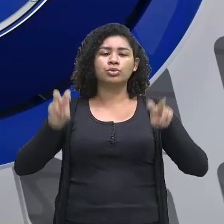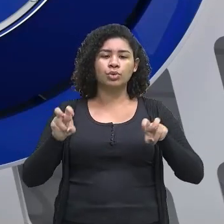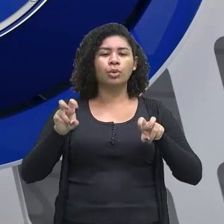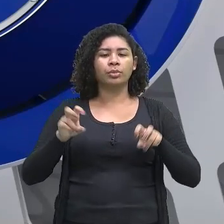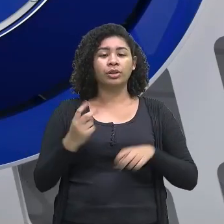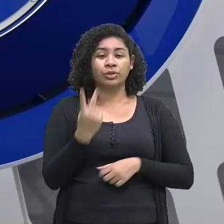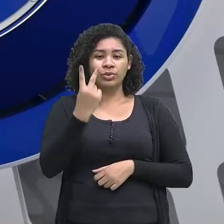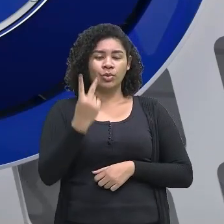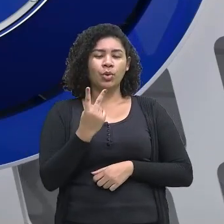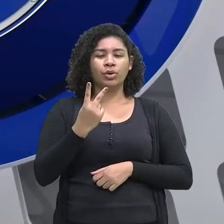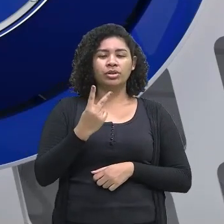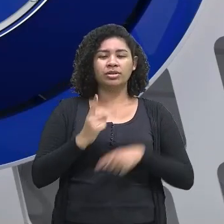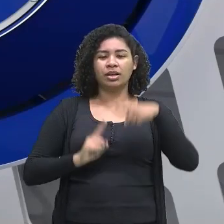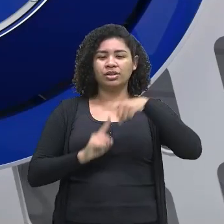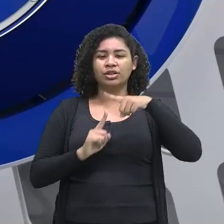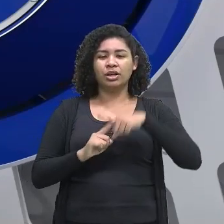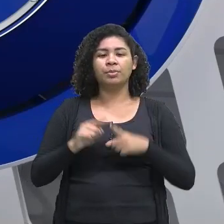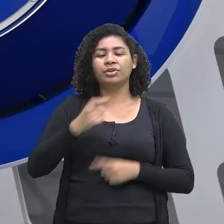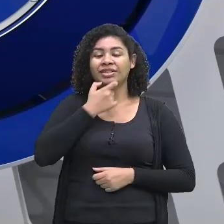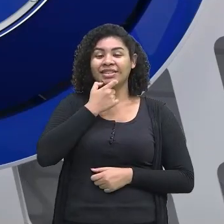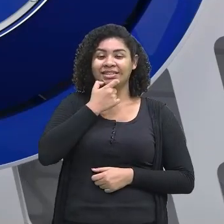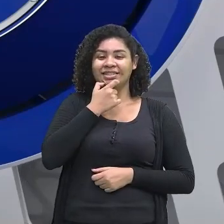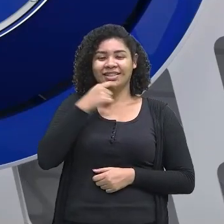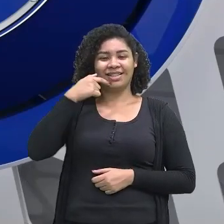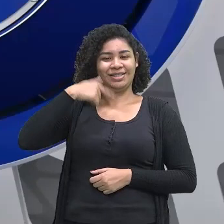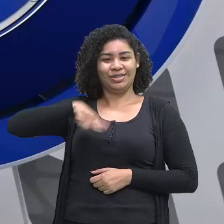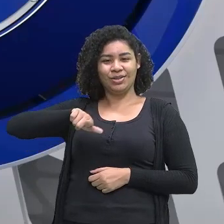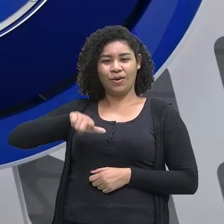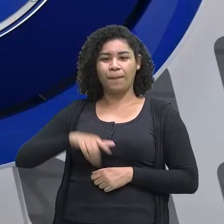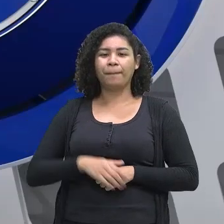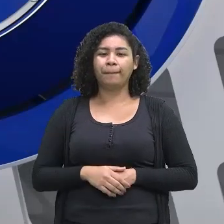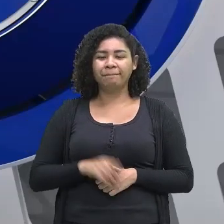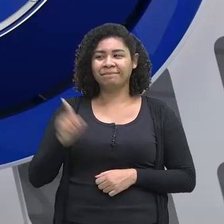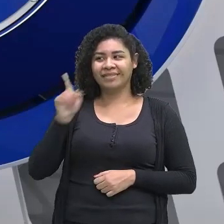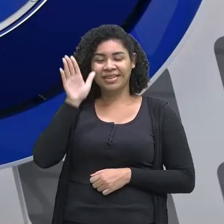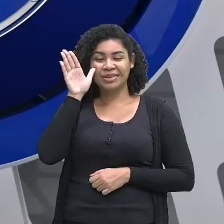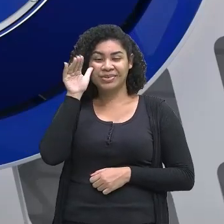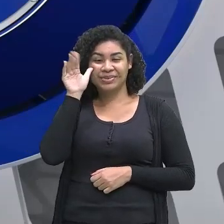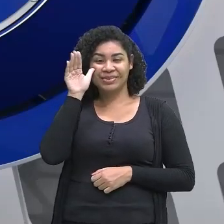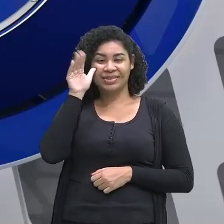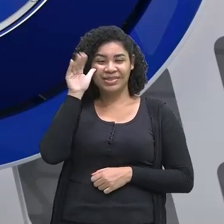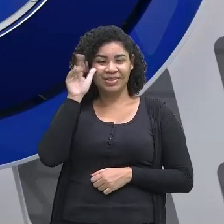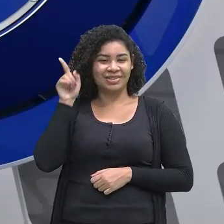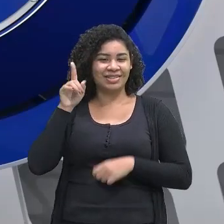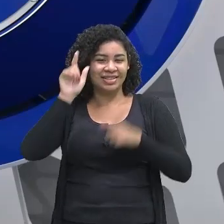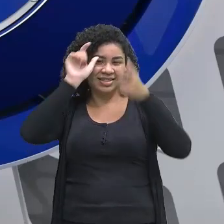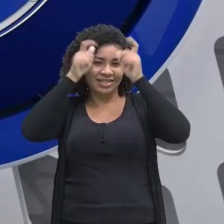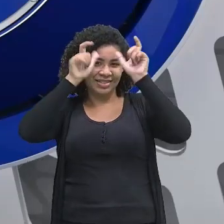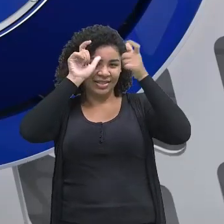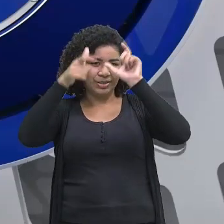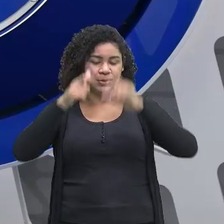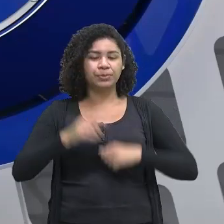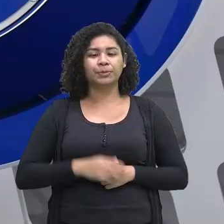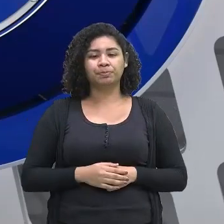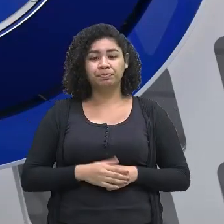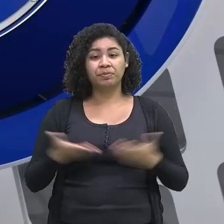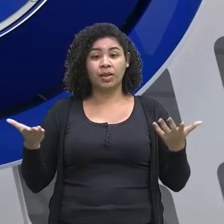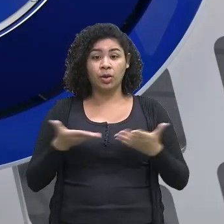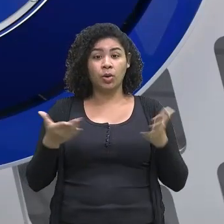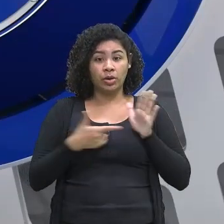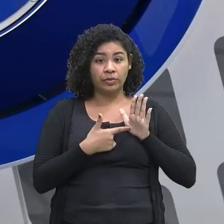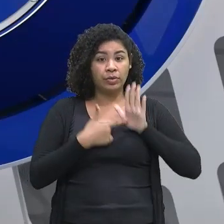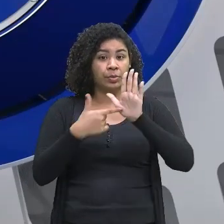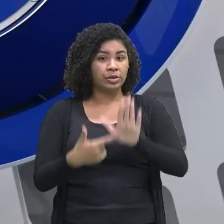síndrome, né, curiosa, que quase ninguém conhece, a síndrome do sotaque estrangeiro. E agora a gente vai mais uma que é